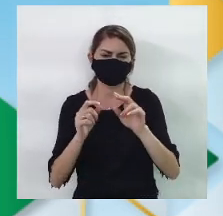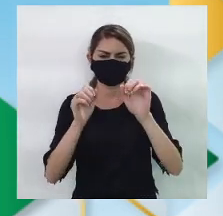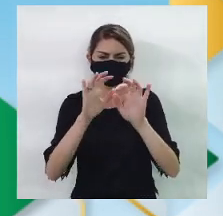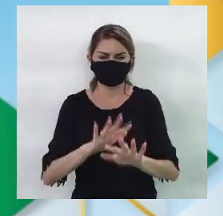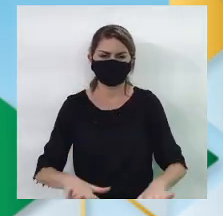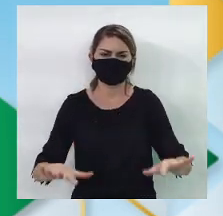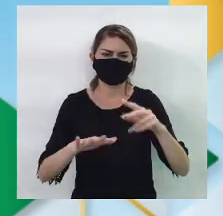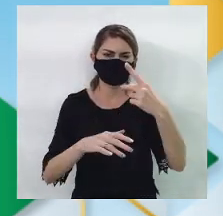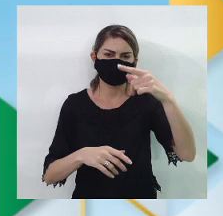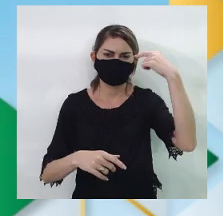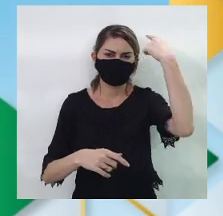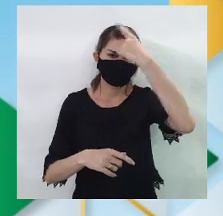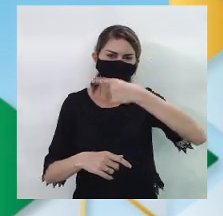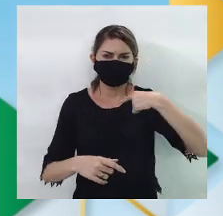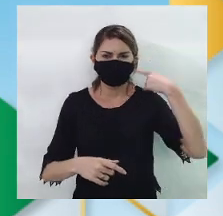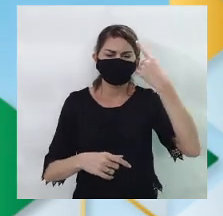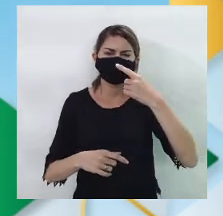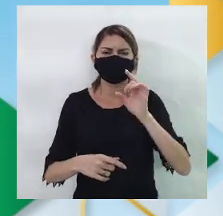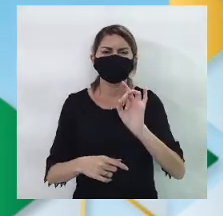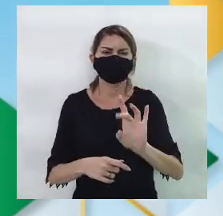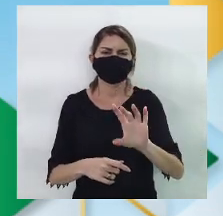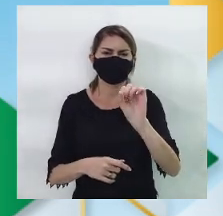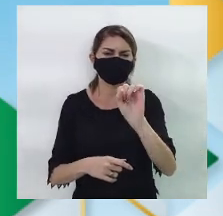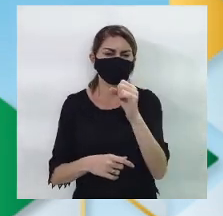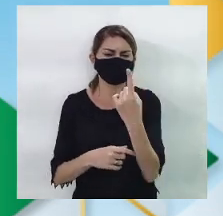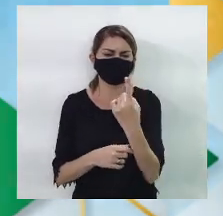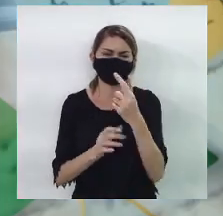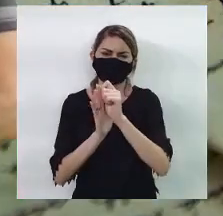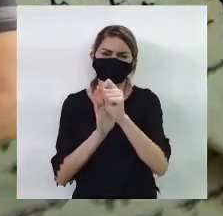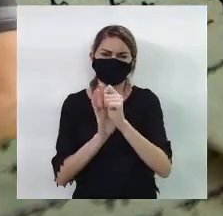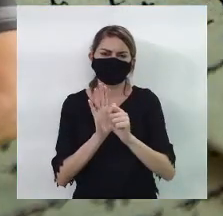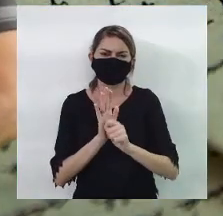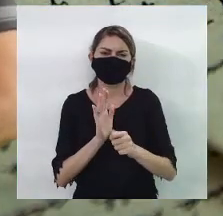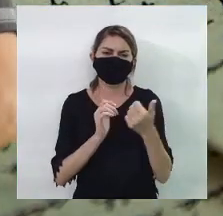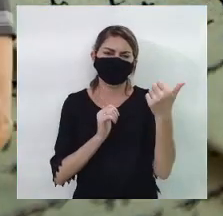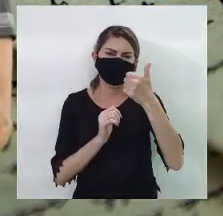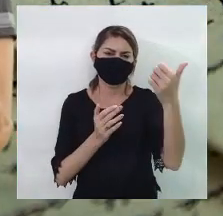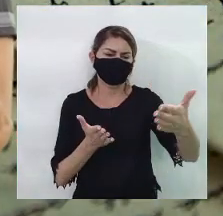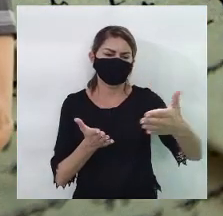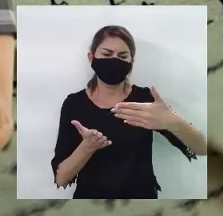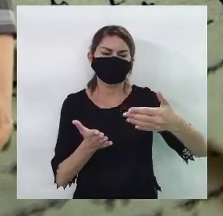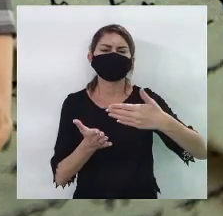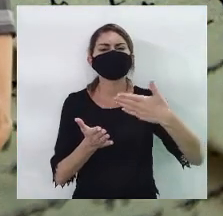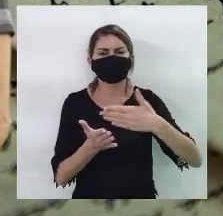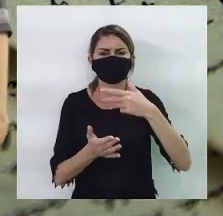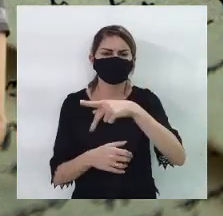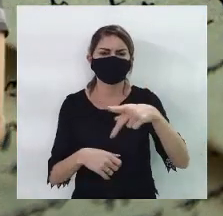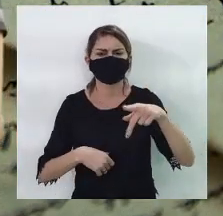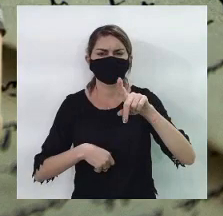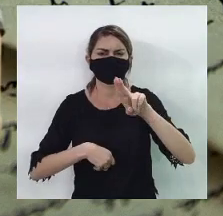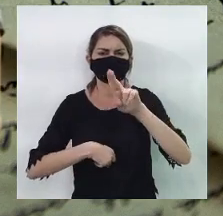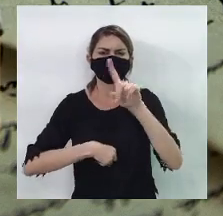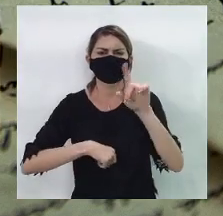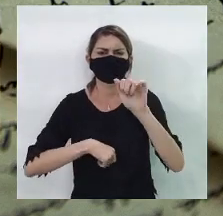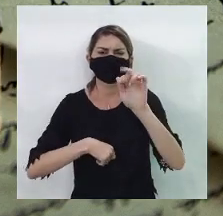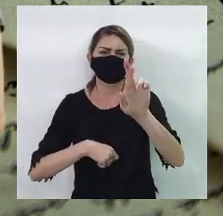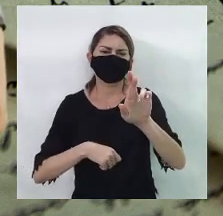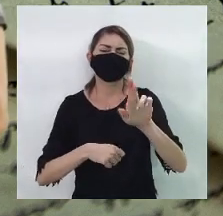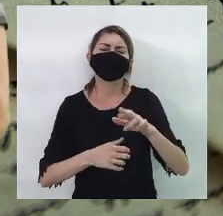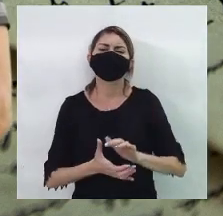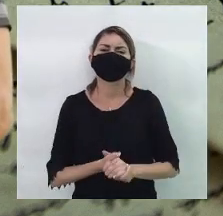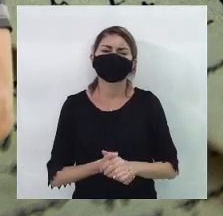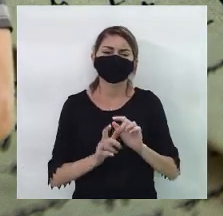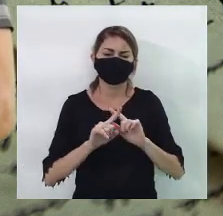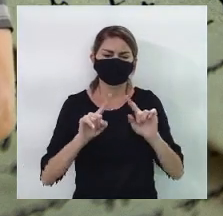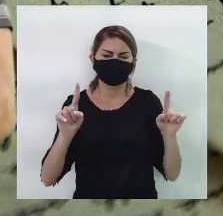do Teu Rosto. Vem apenas em 81. Em 81 sai o primeiro livro da professora Luzilá Gonçalves.